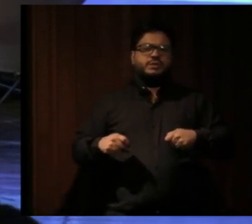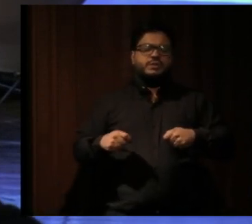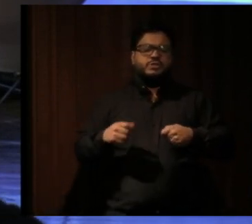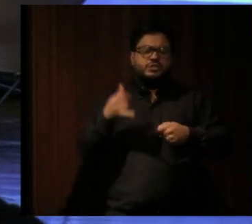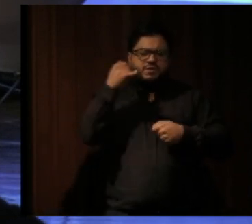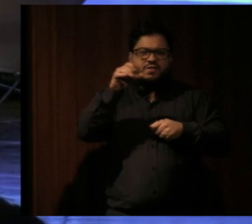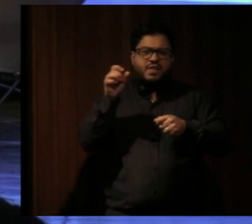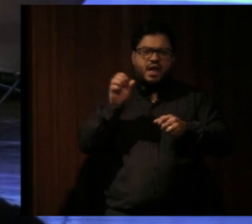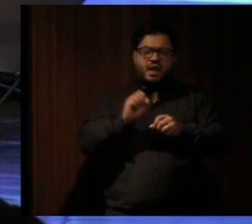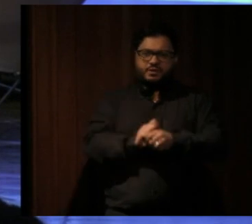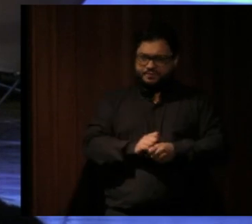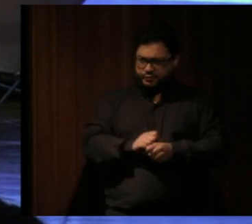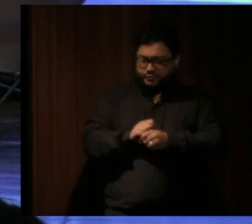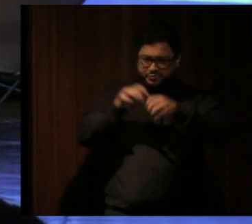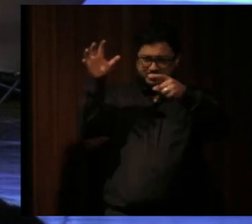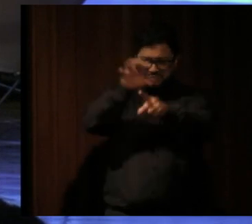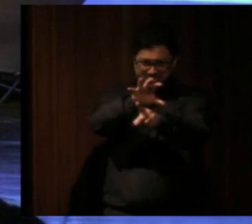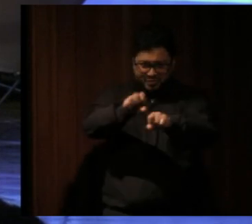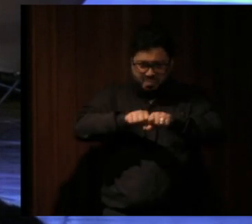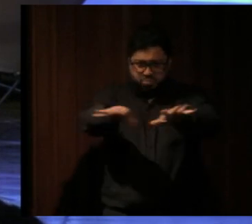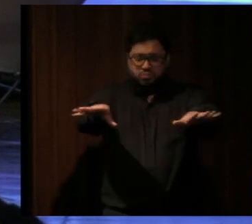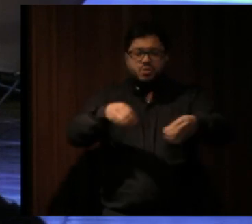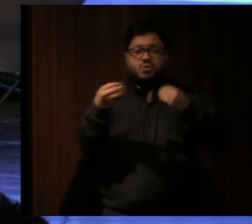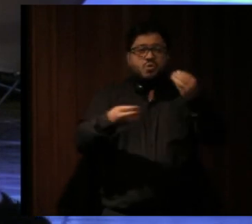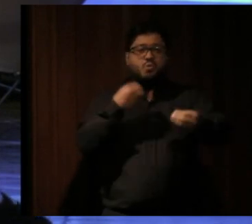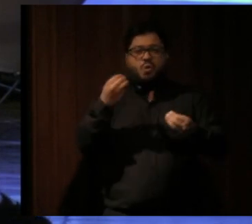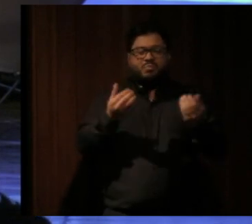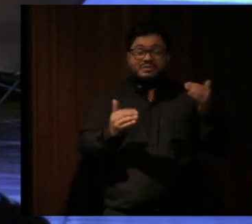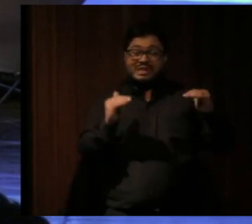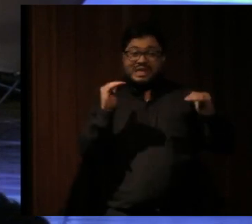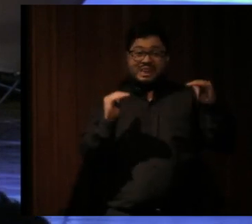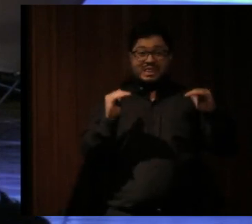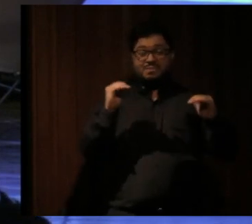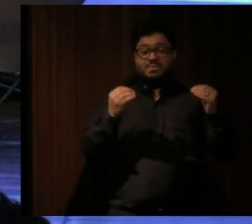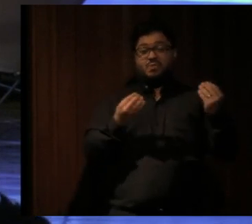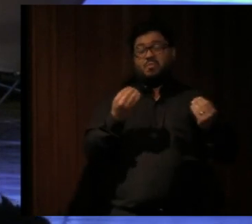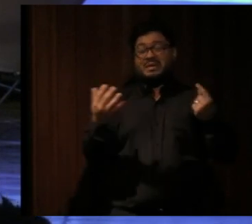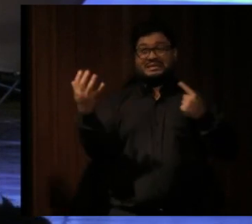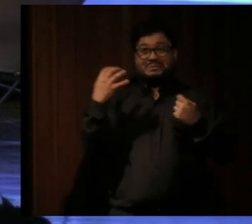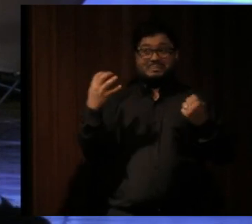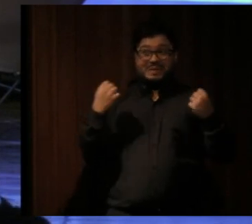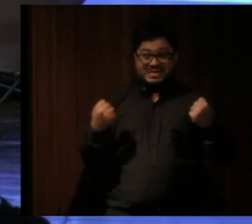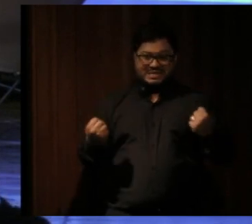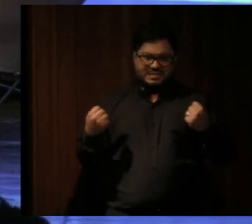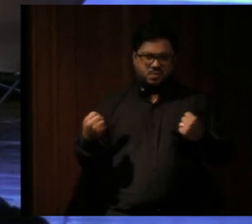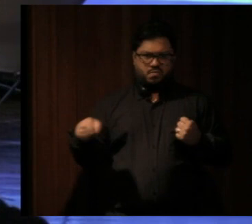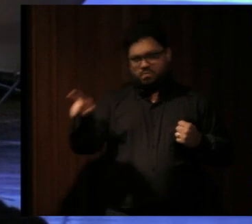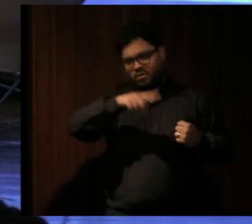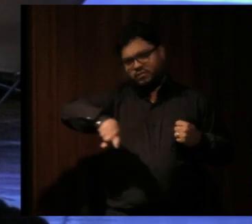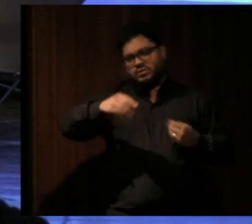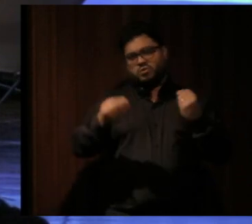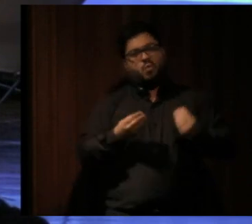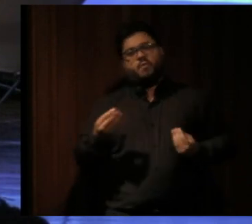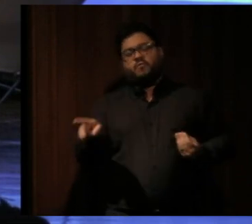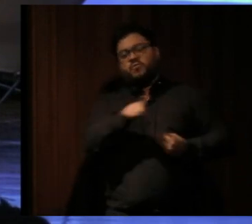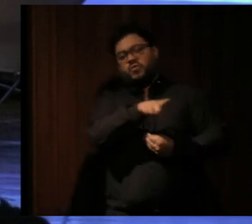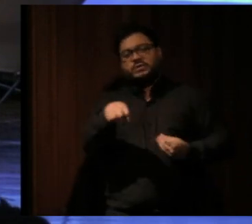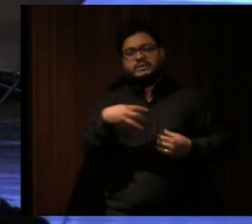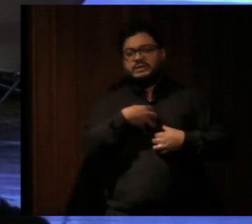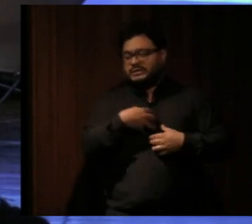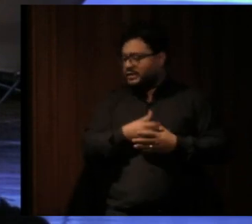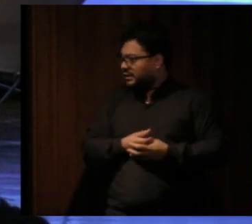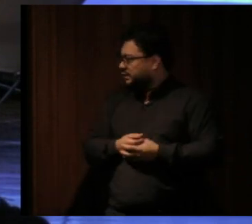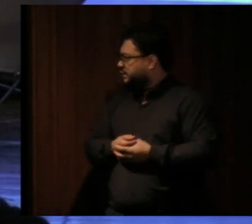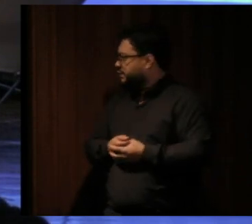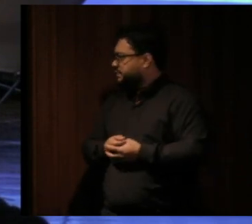contágio quer dizer eh como é que a gente equilibra isso como é que é essa pressão para vocês como é que vocês se sentem com isso